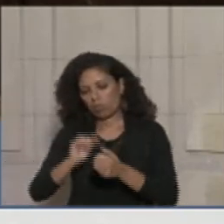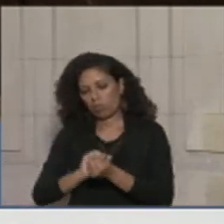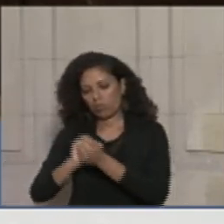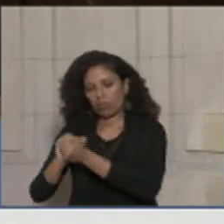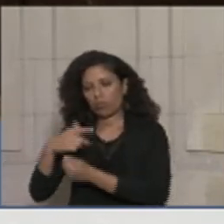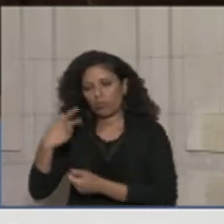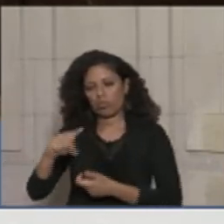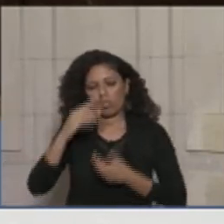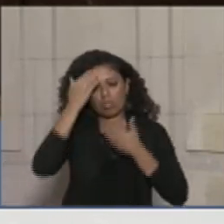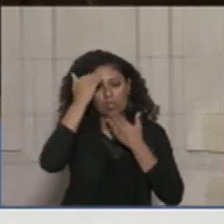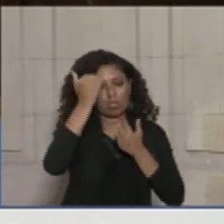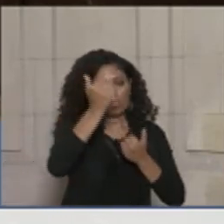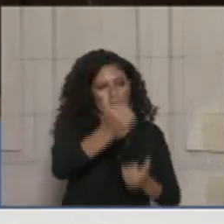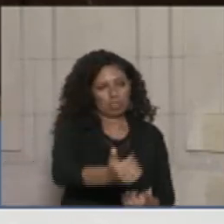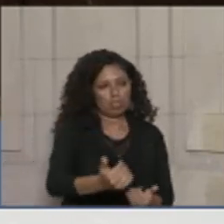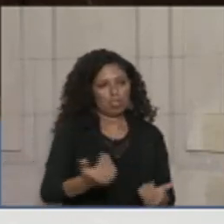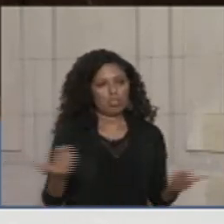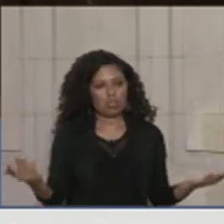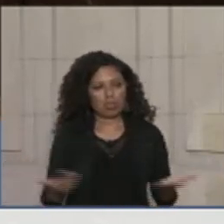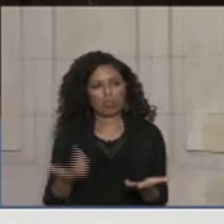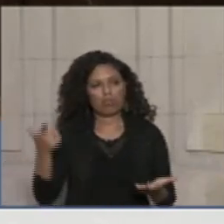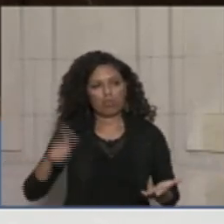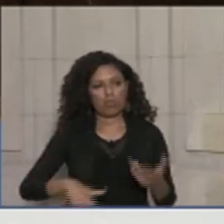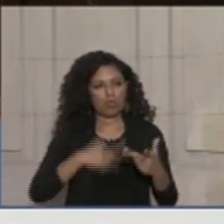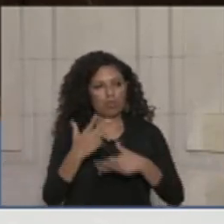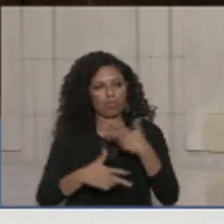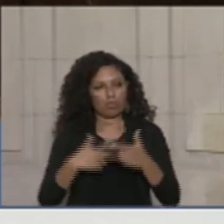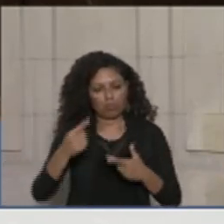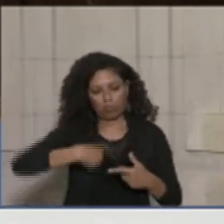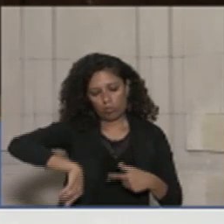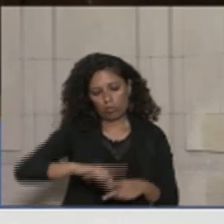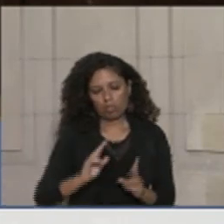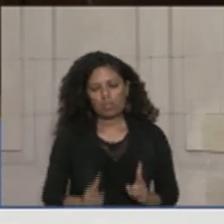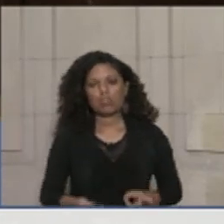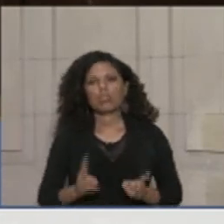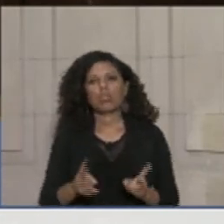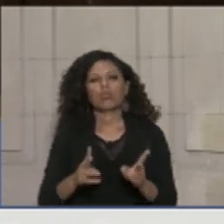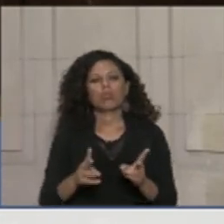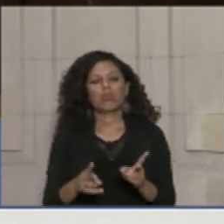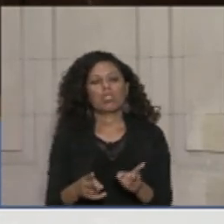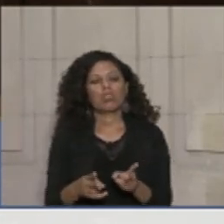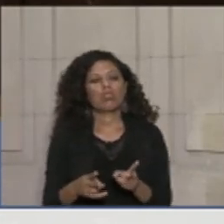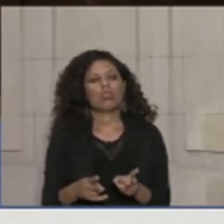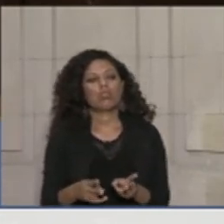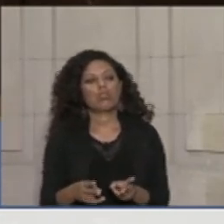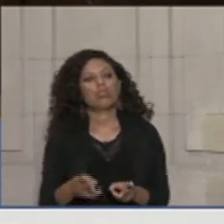já a oportunidade, somente batendo nessa tecla. Nós estaremos sempre,